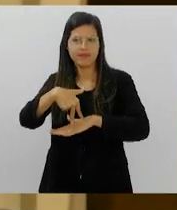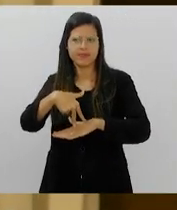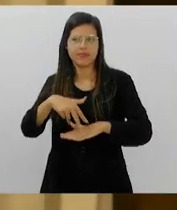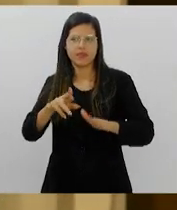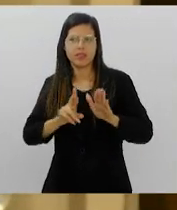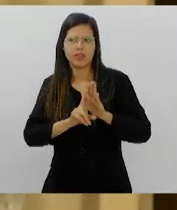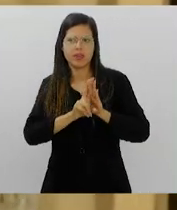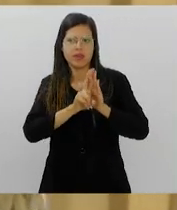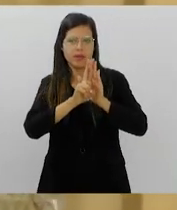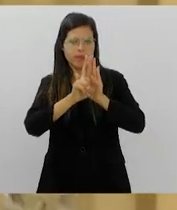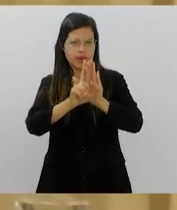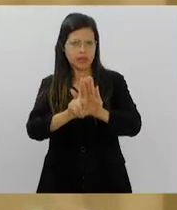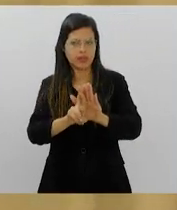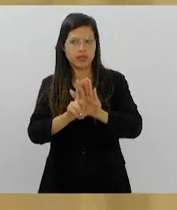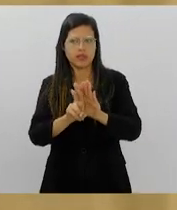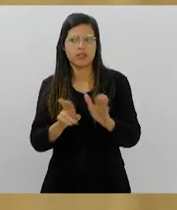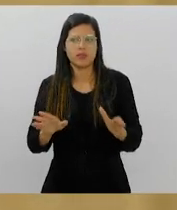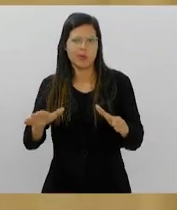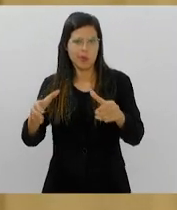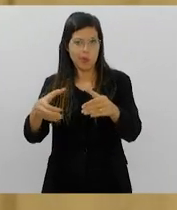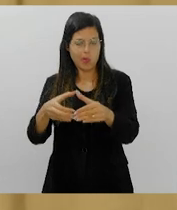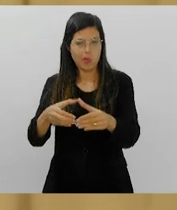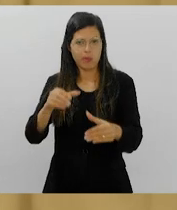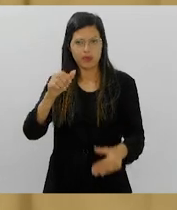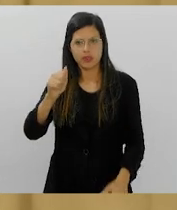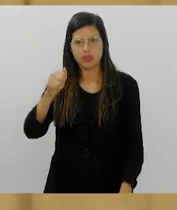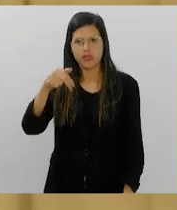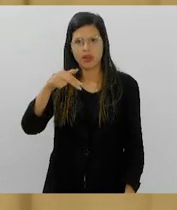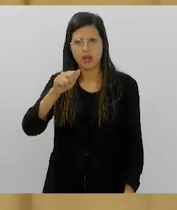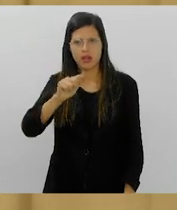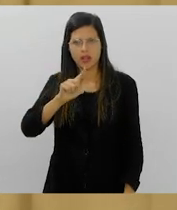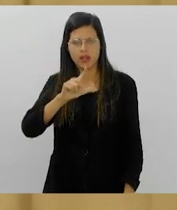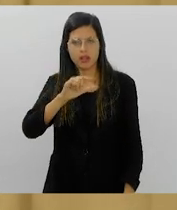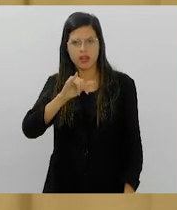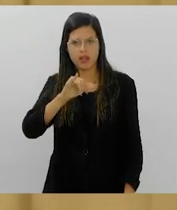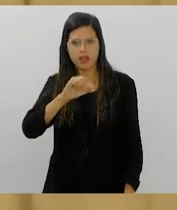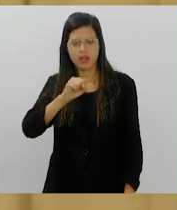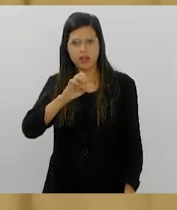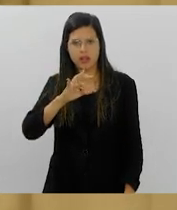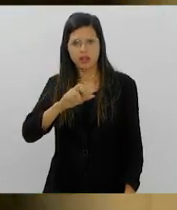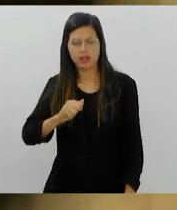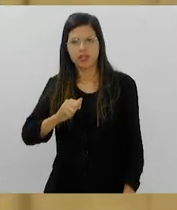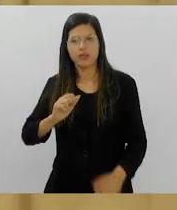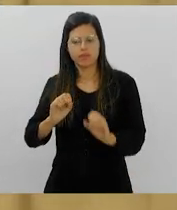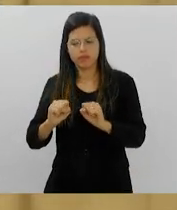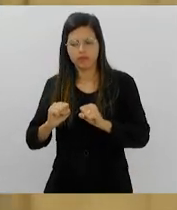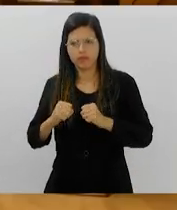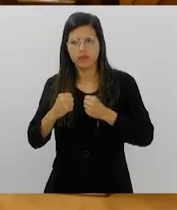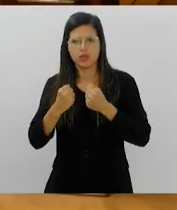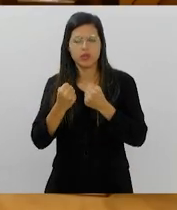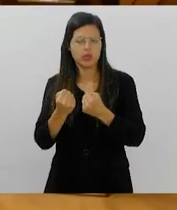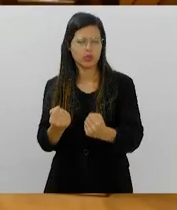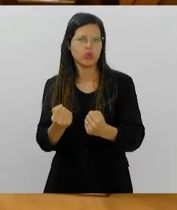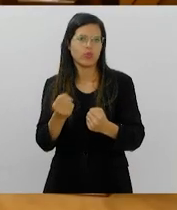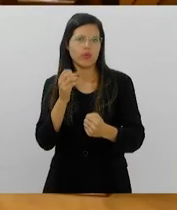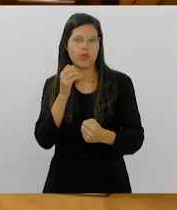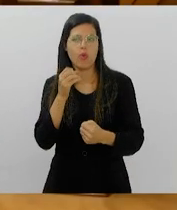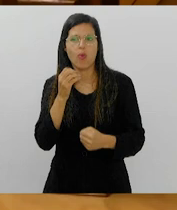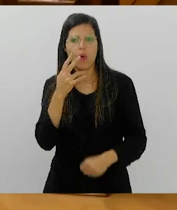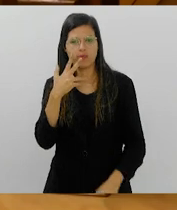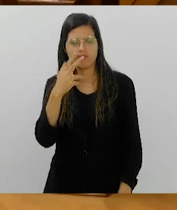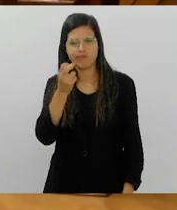representando uma equipe de analistas que se dedicou com muito afinco, com muito